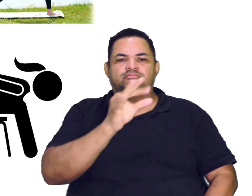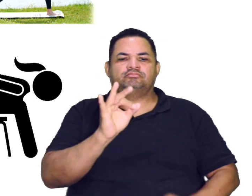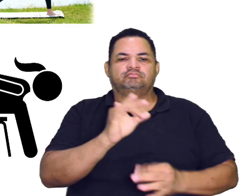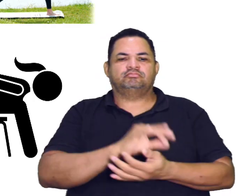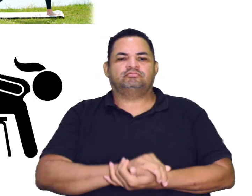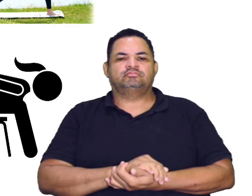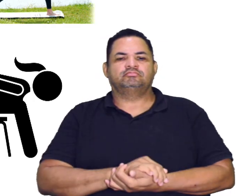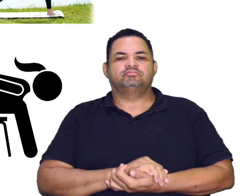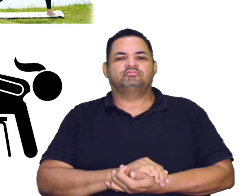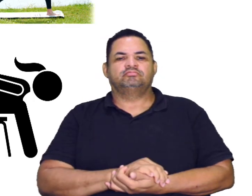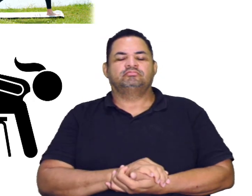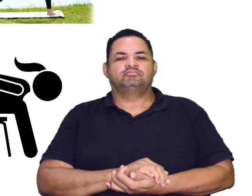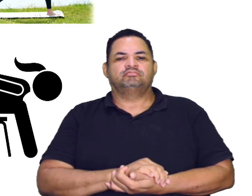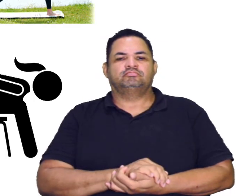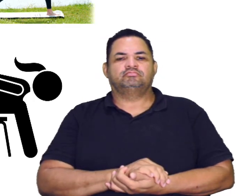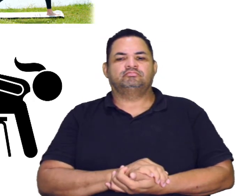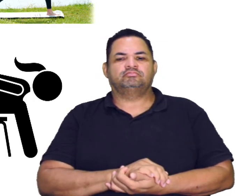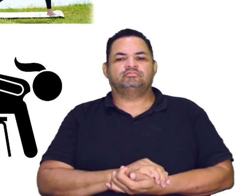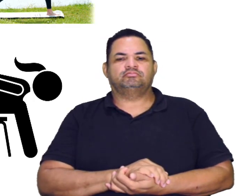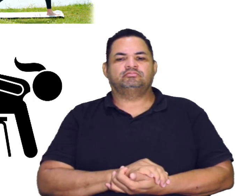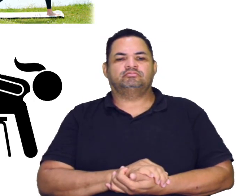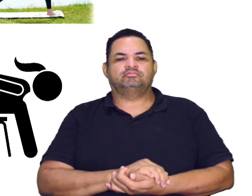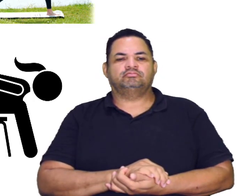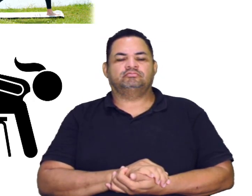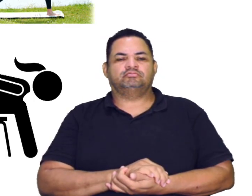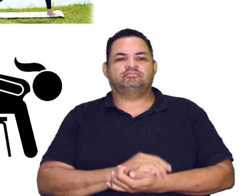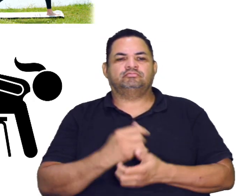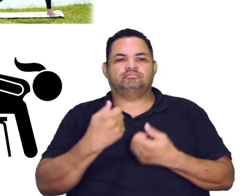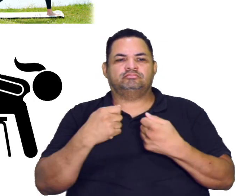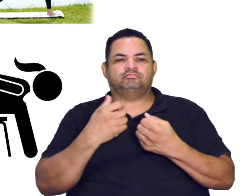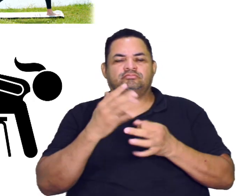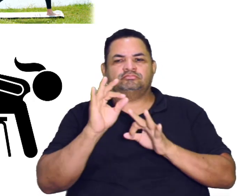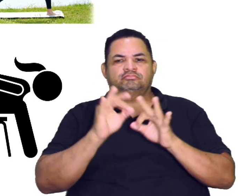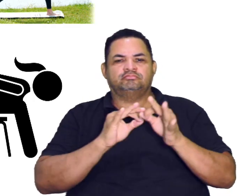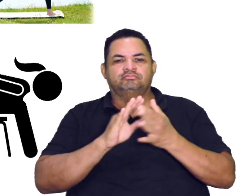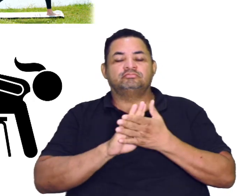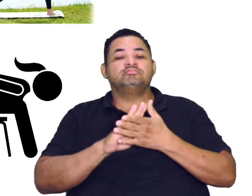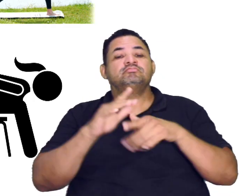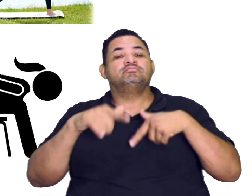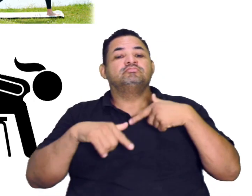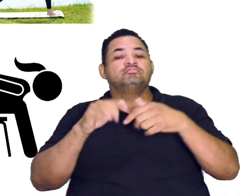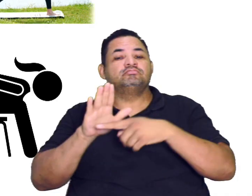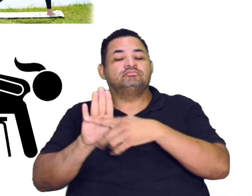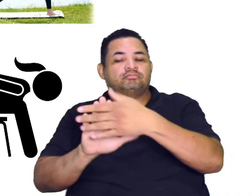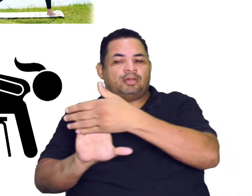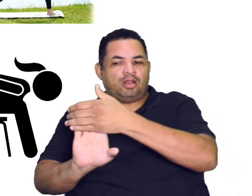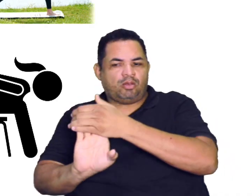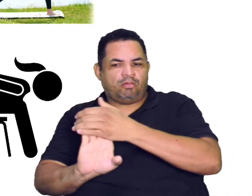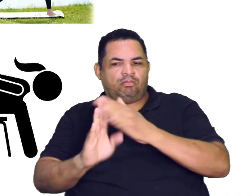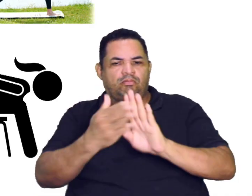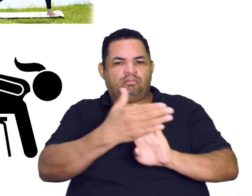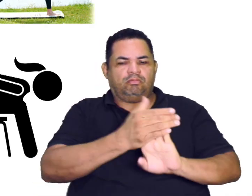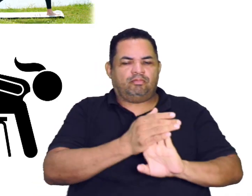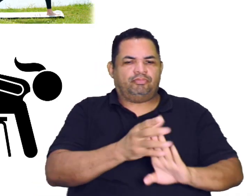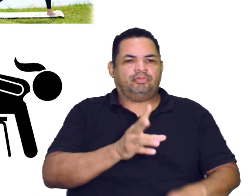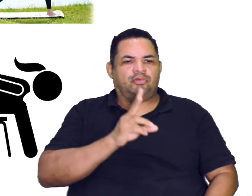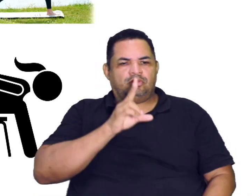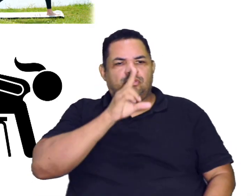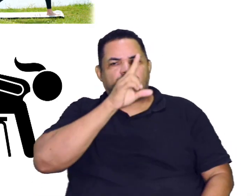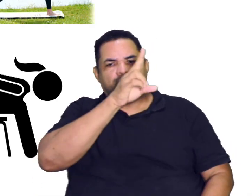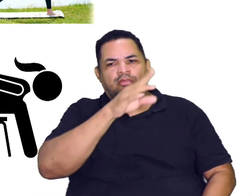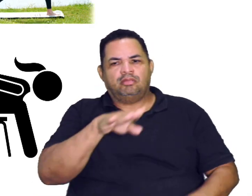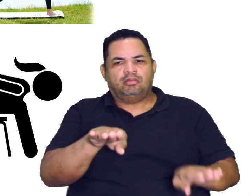dessa coluna, certo? E a gente pode trabalhar com alongamento? Pode. Pode trabalhar com